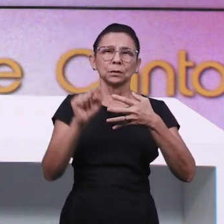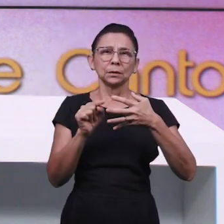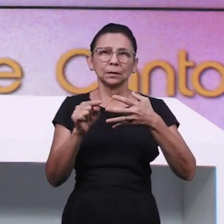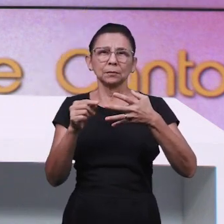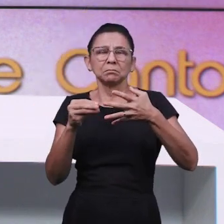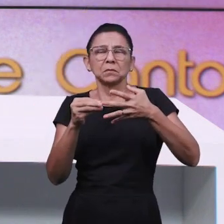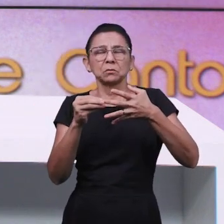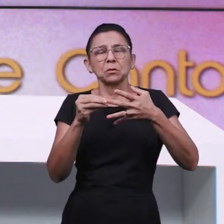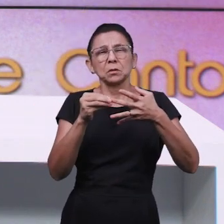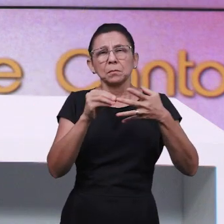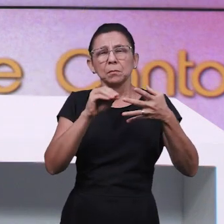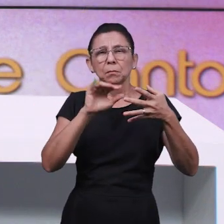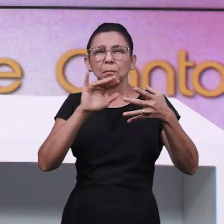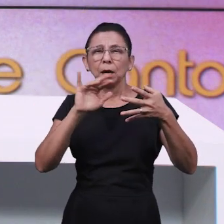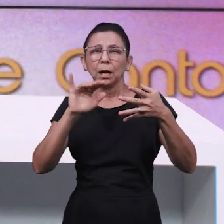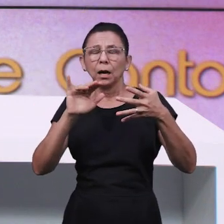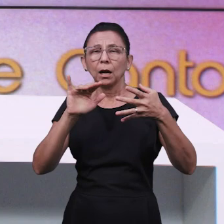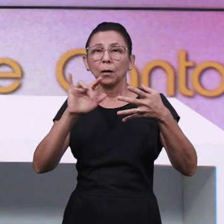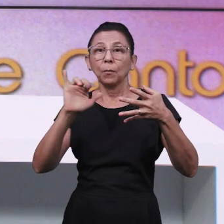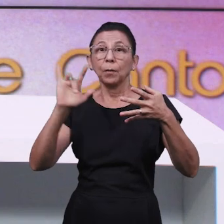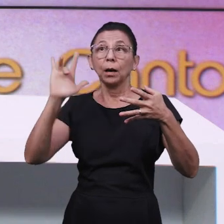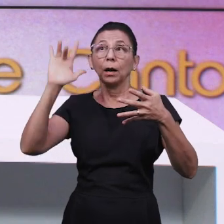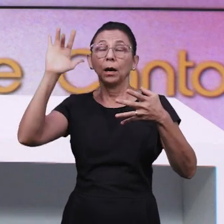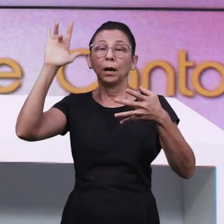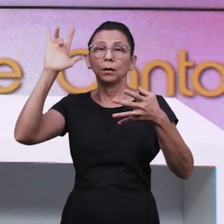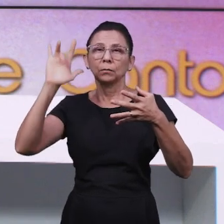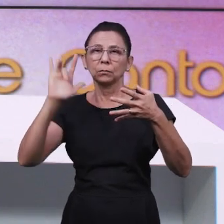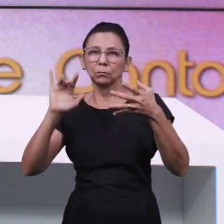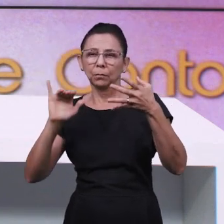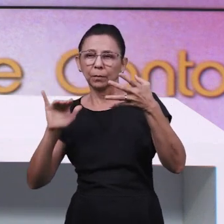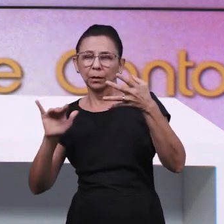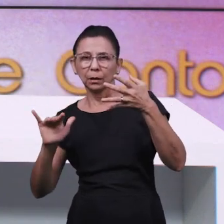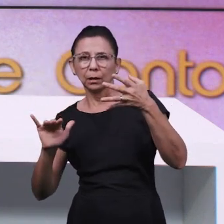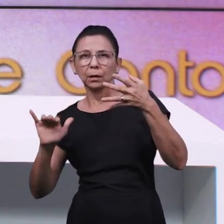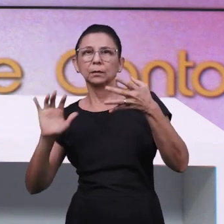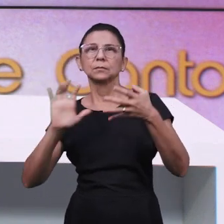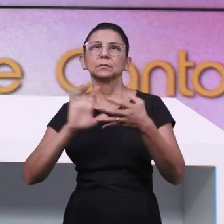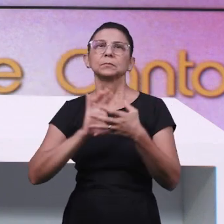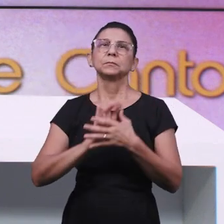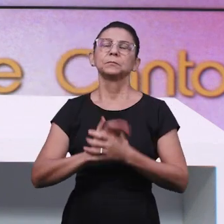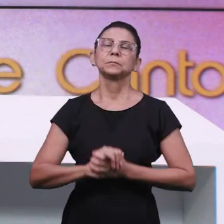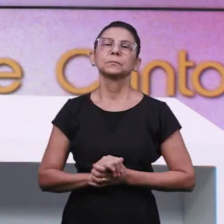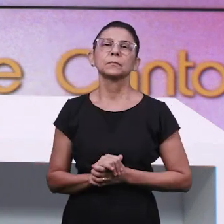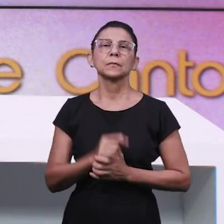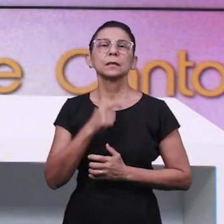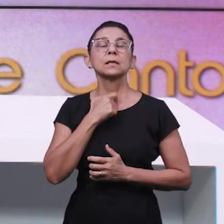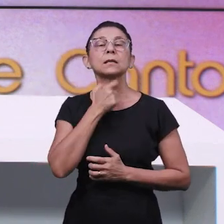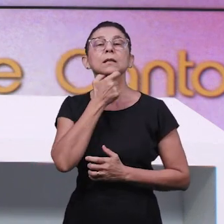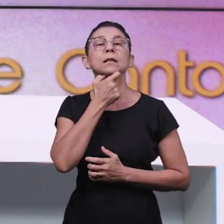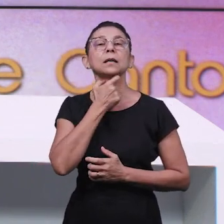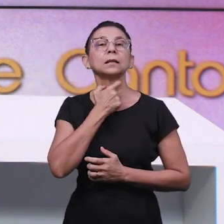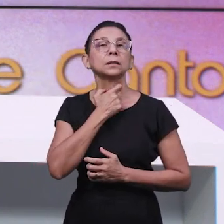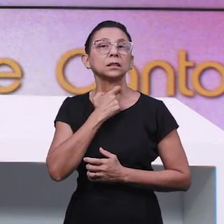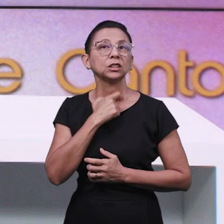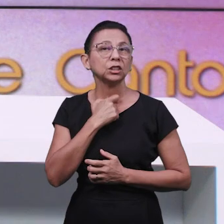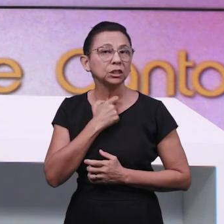processo muscular de laringe, não somente a prega vocal, que